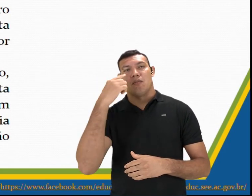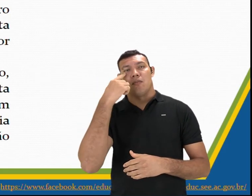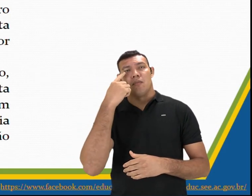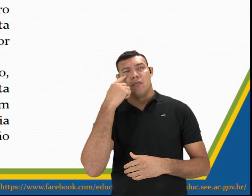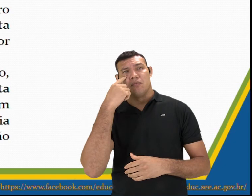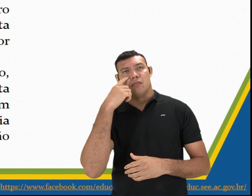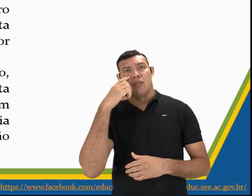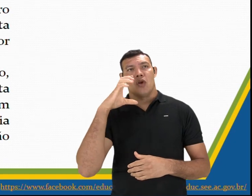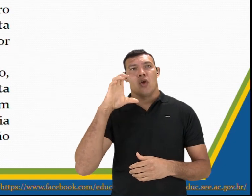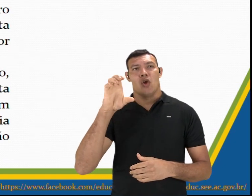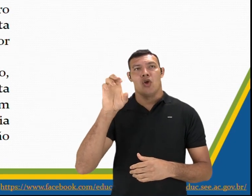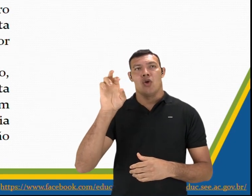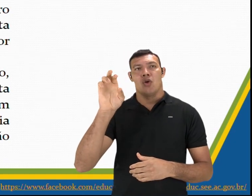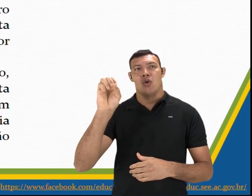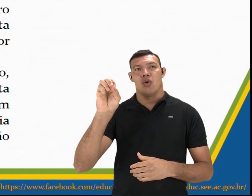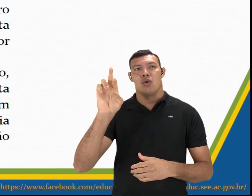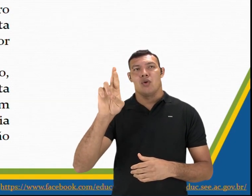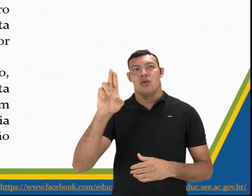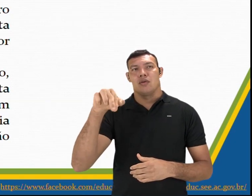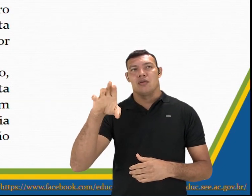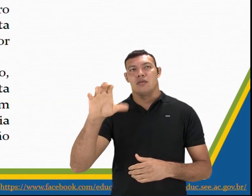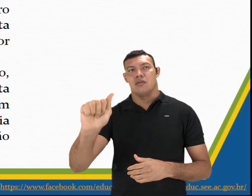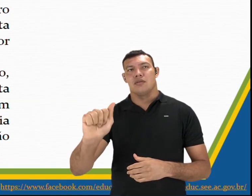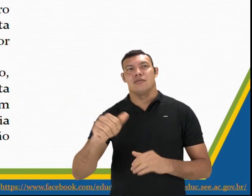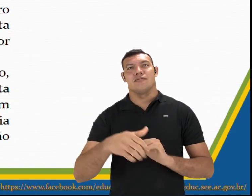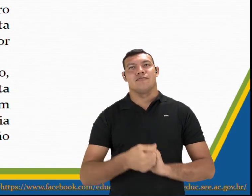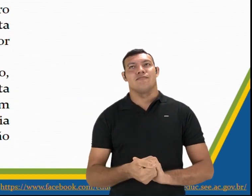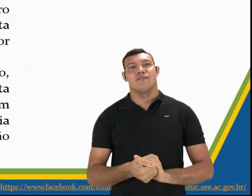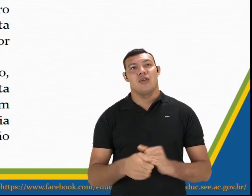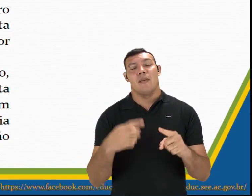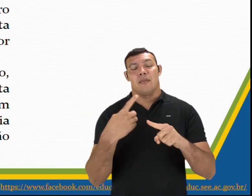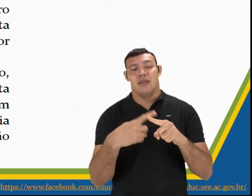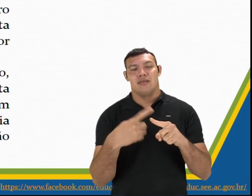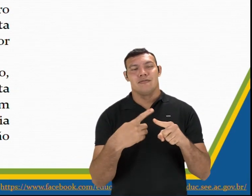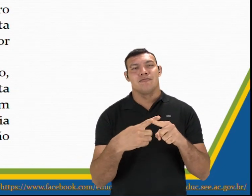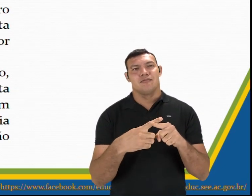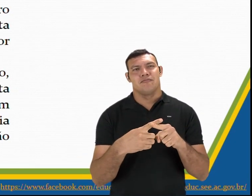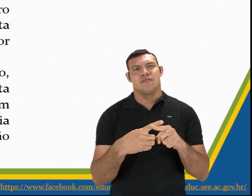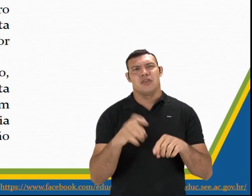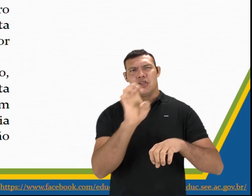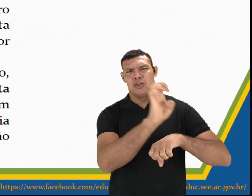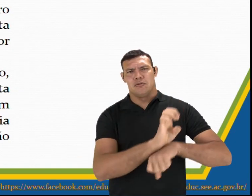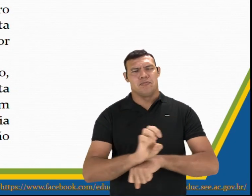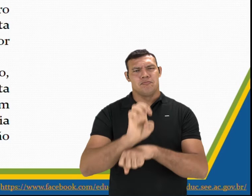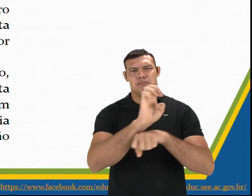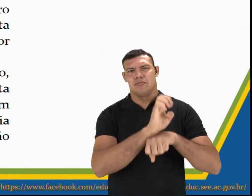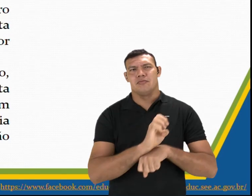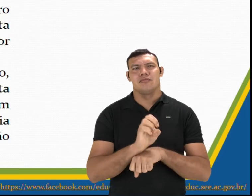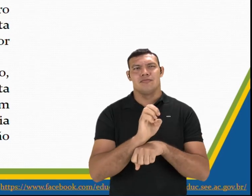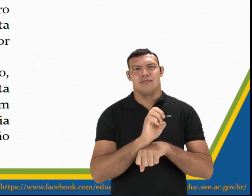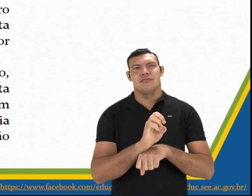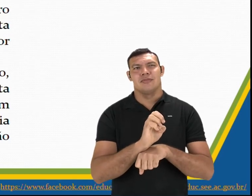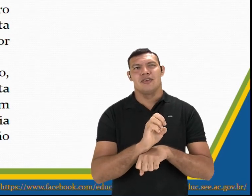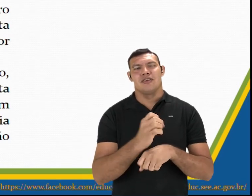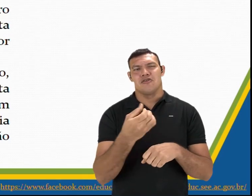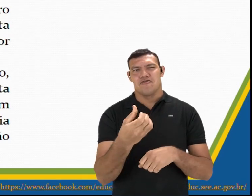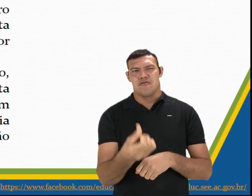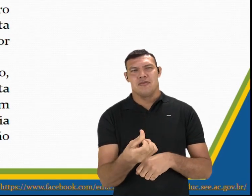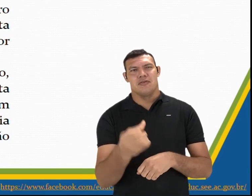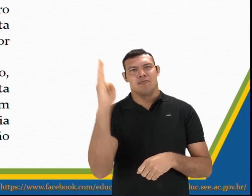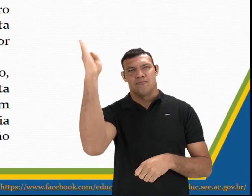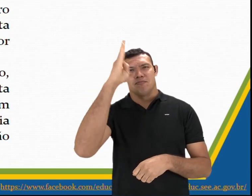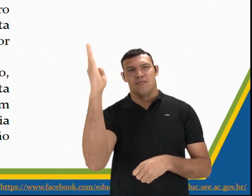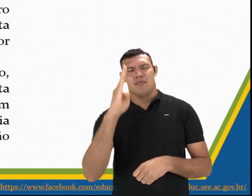um problema tão grave quanto se parece em alguns estados, tá? Então, 6 estados